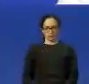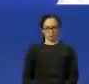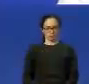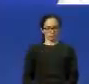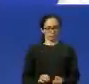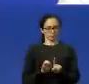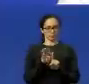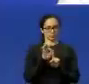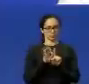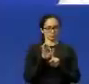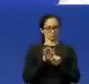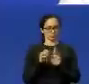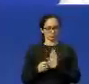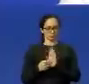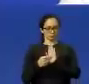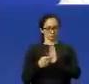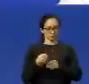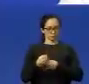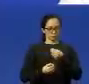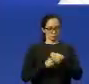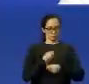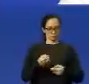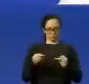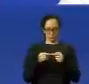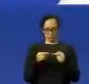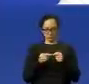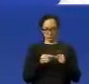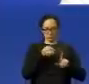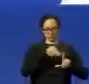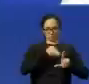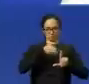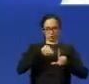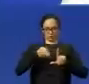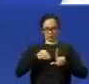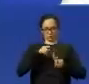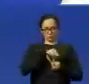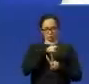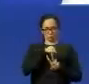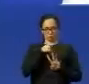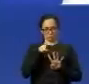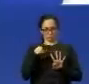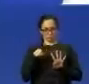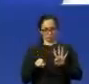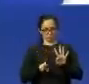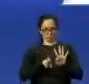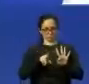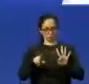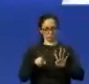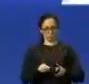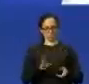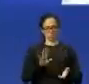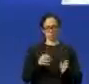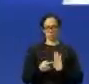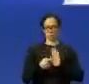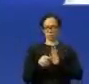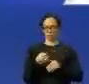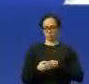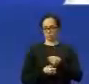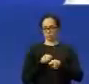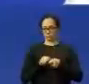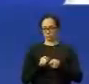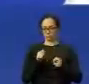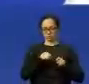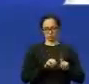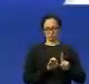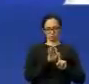termômetro e trabalha com as indicações por 4 filetes diferentes nesse termômetro. E ele colocava o seguinte, que a leitura era feita, a